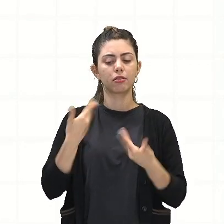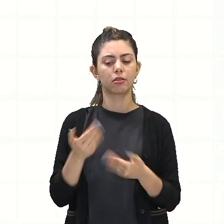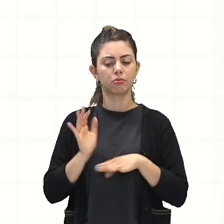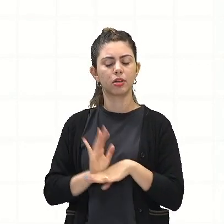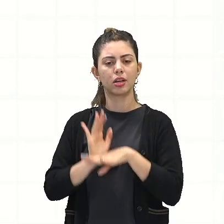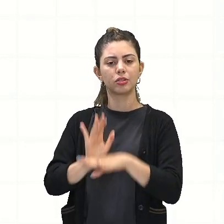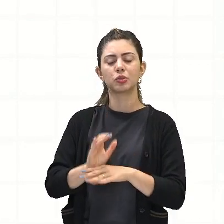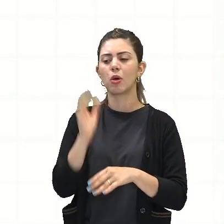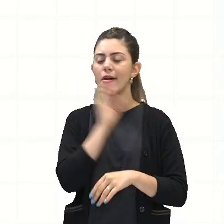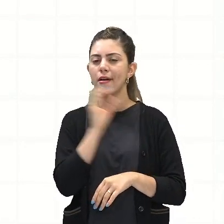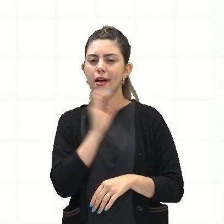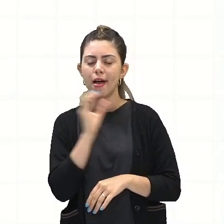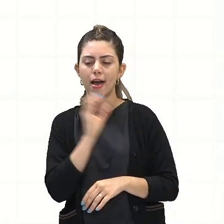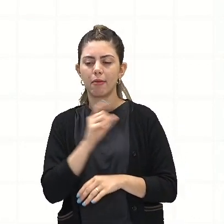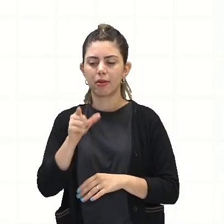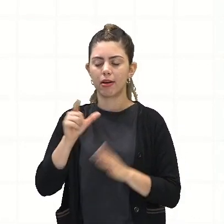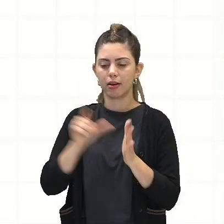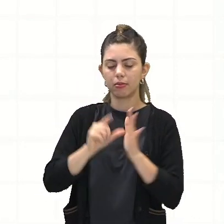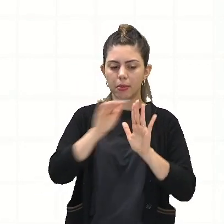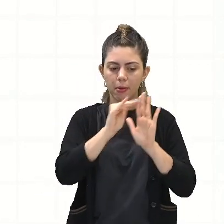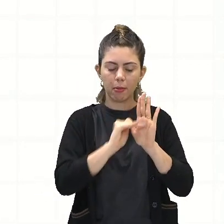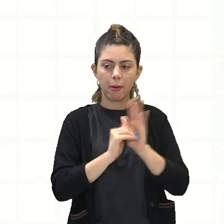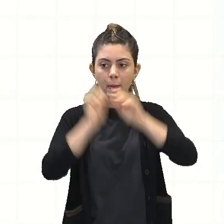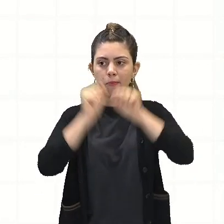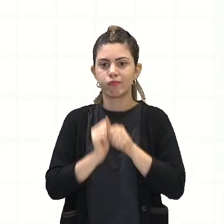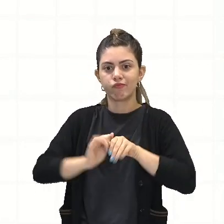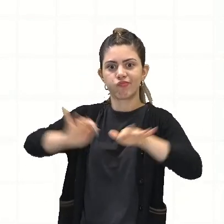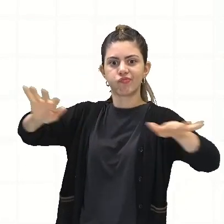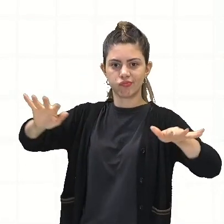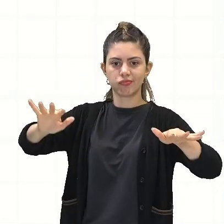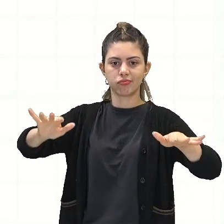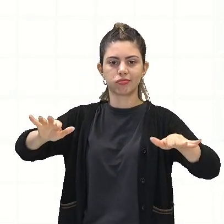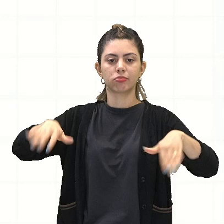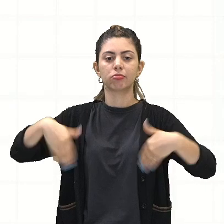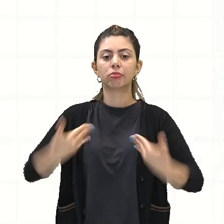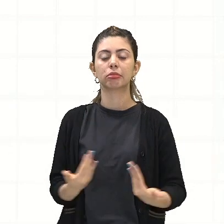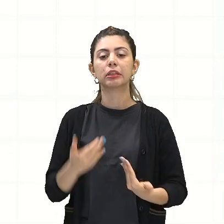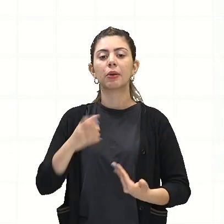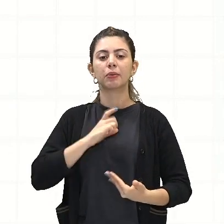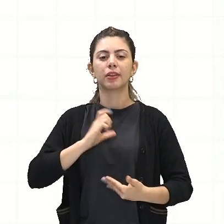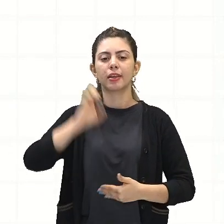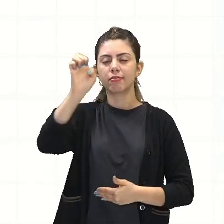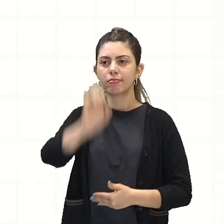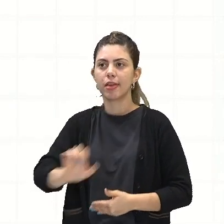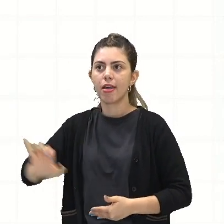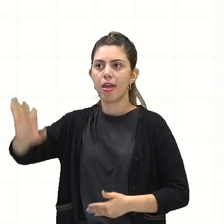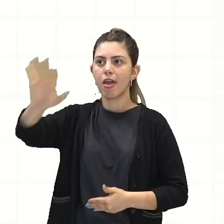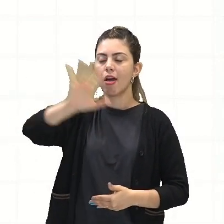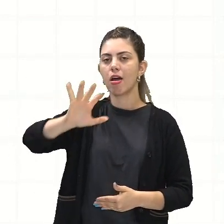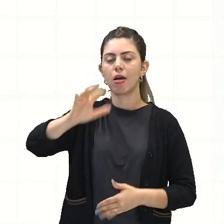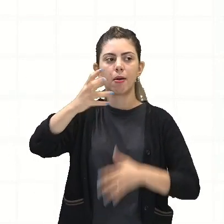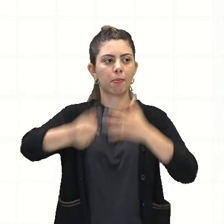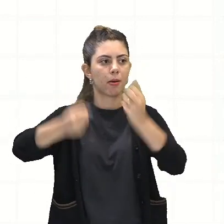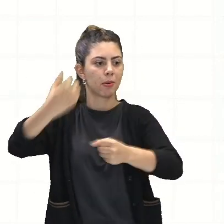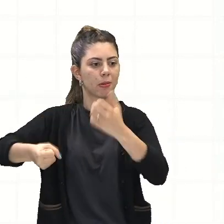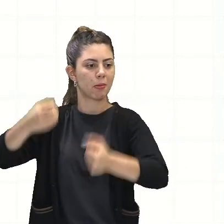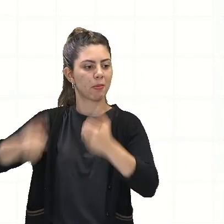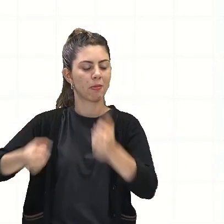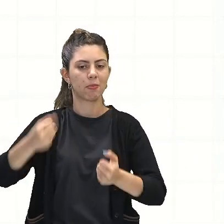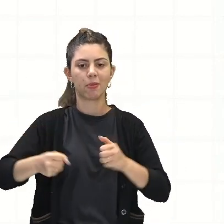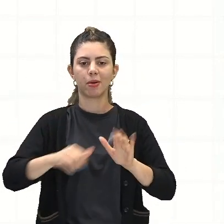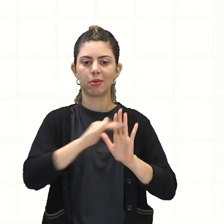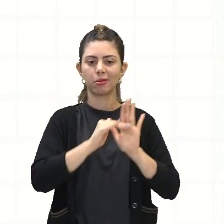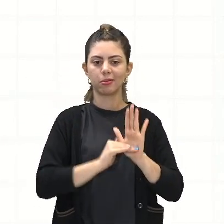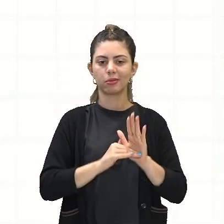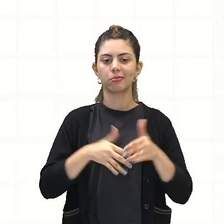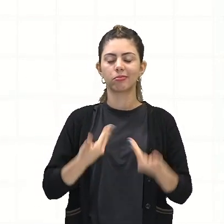inventada por Gutenberg lá em 1530. Então, essa inovação possibilitou a